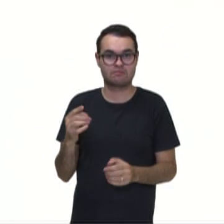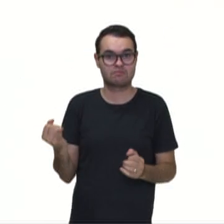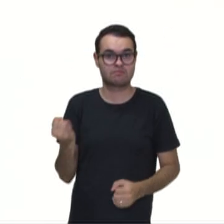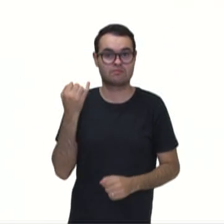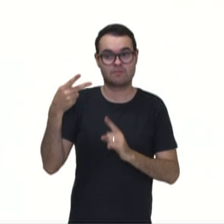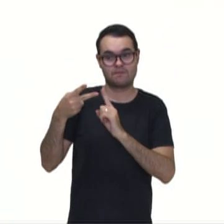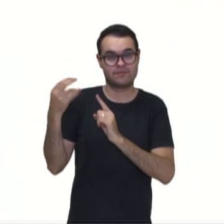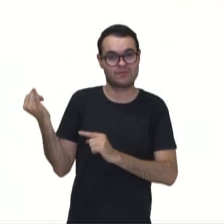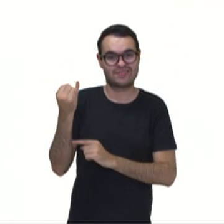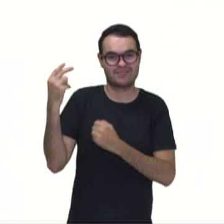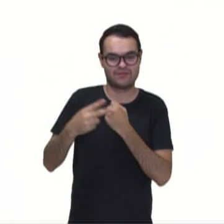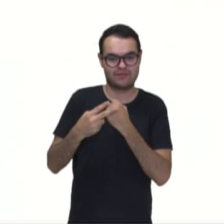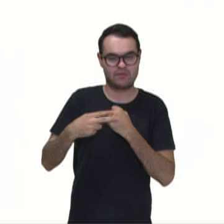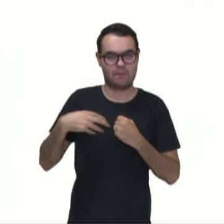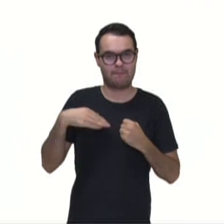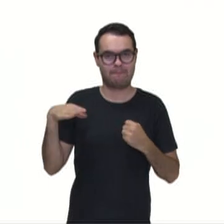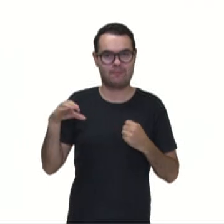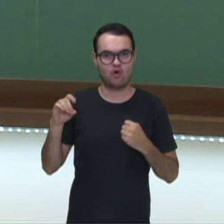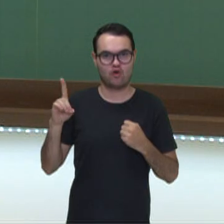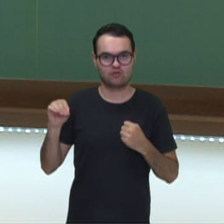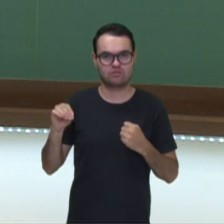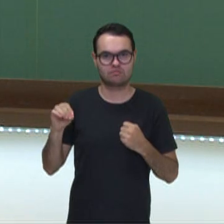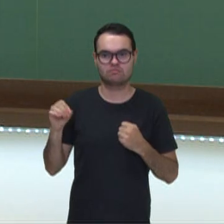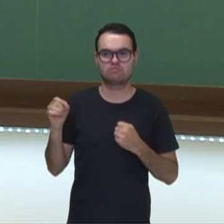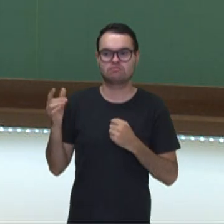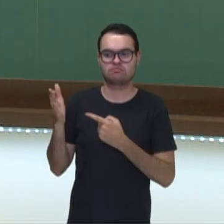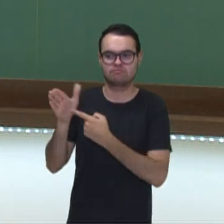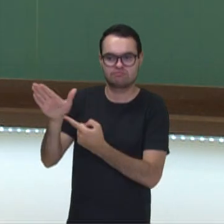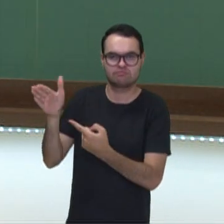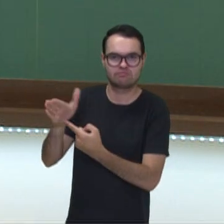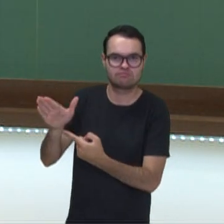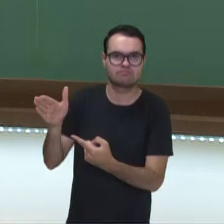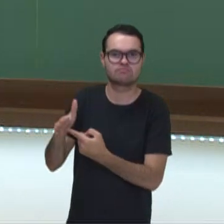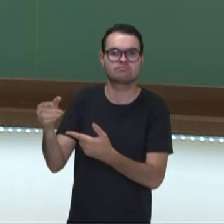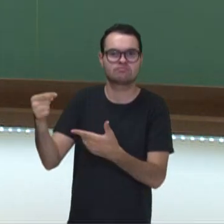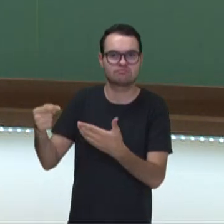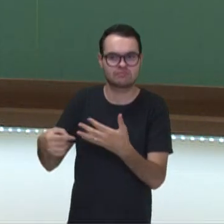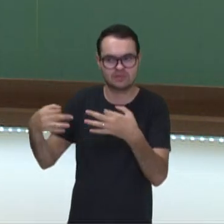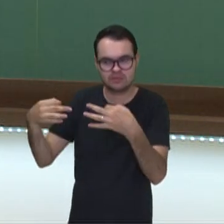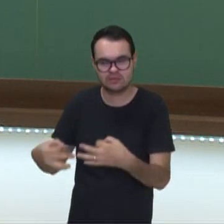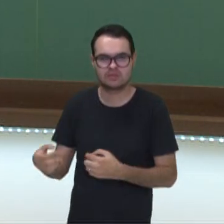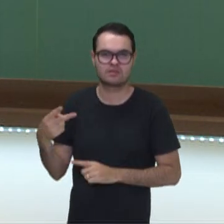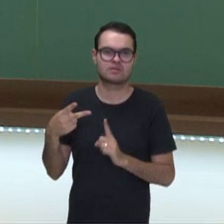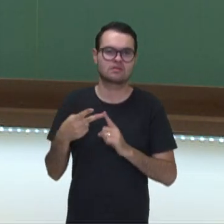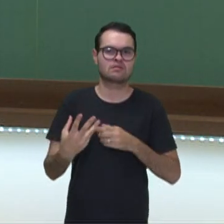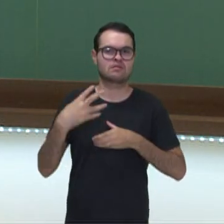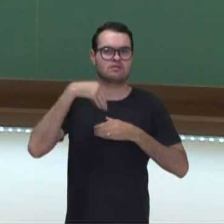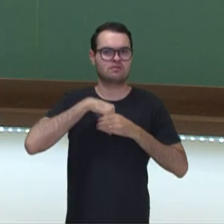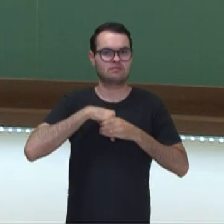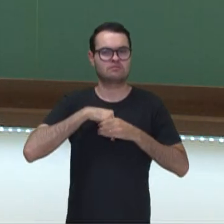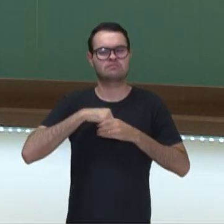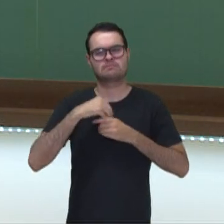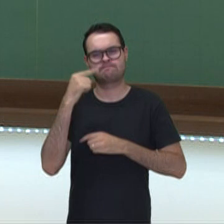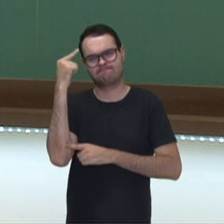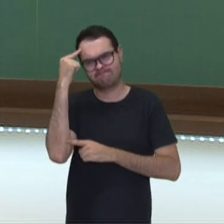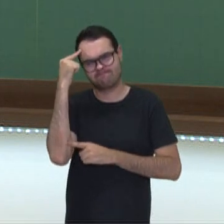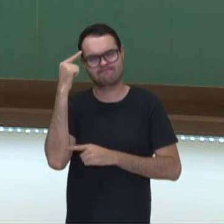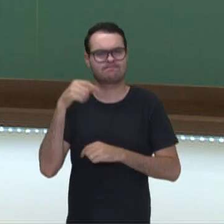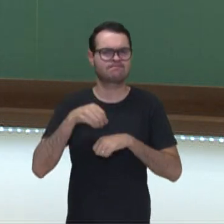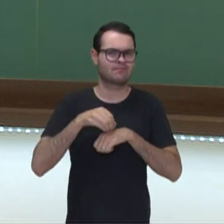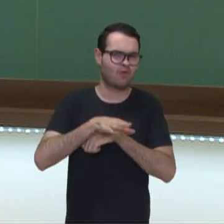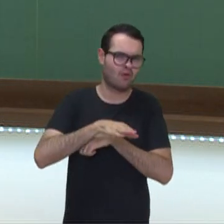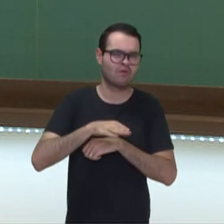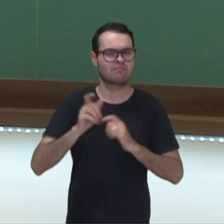verbais na construção do texto, o modo indicativo que indica uma certeza, o modo subjuntivo que sugere